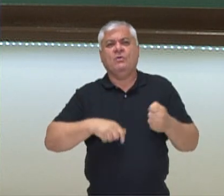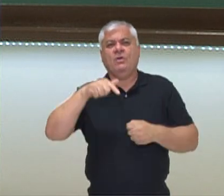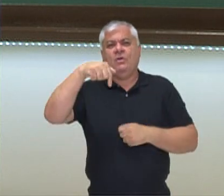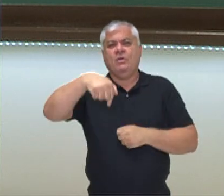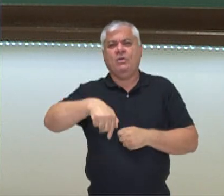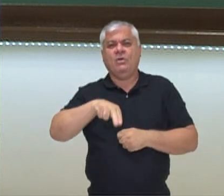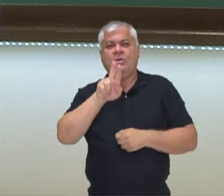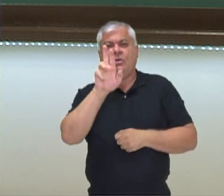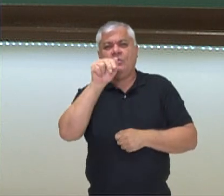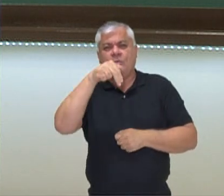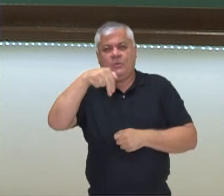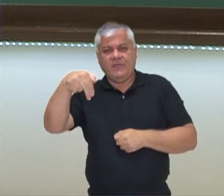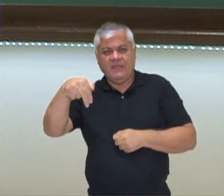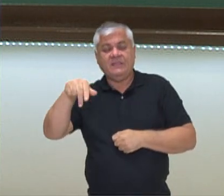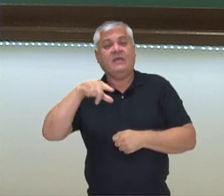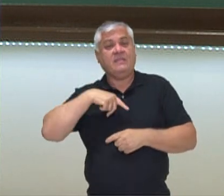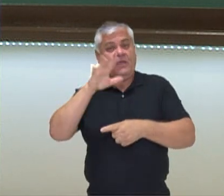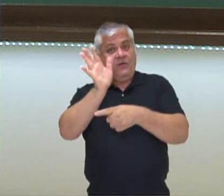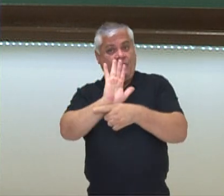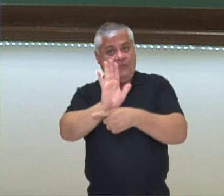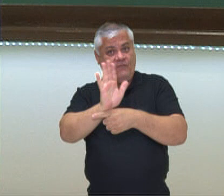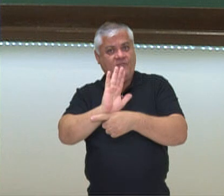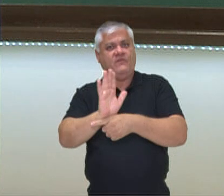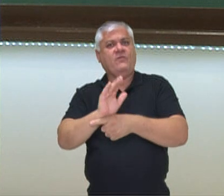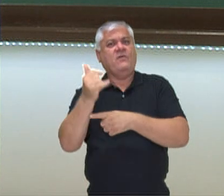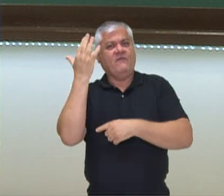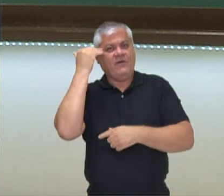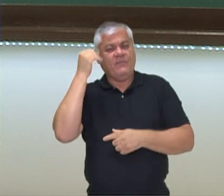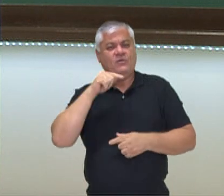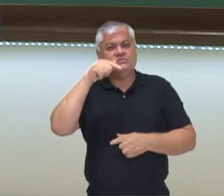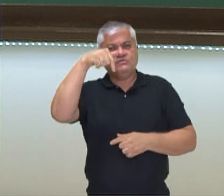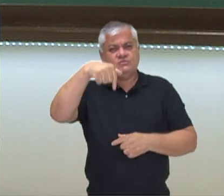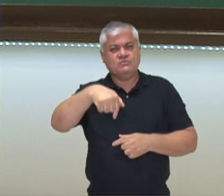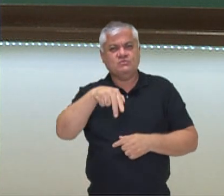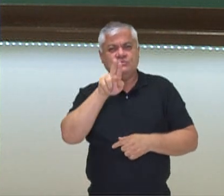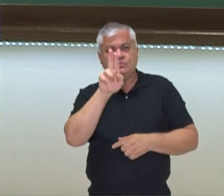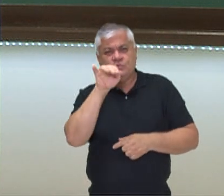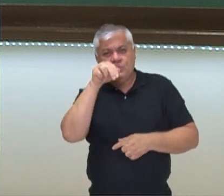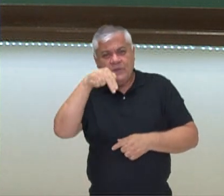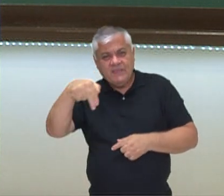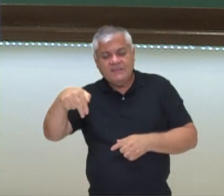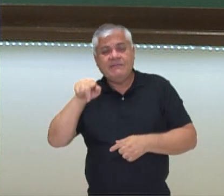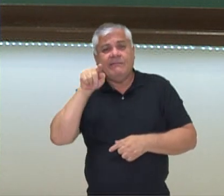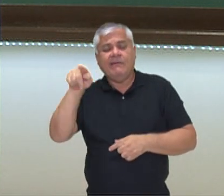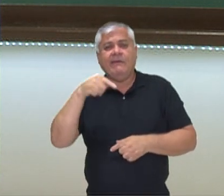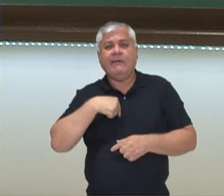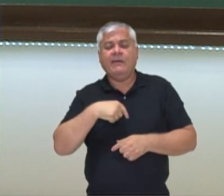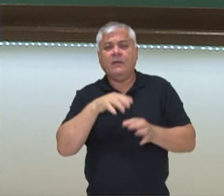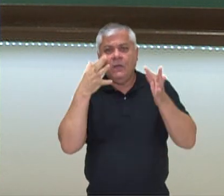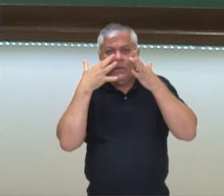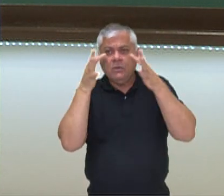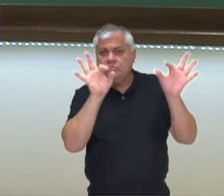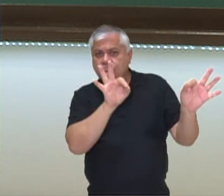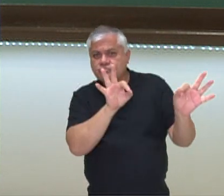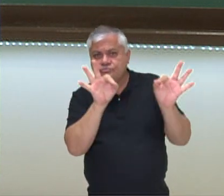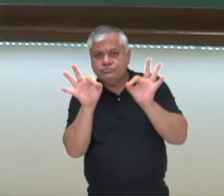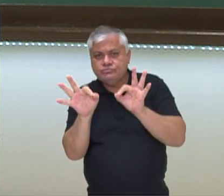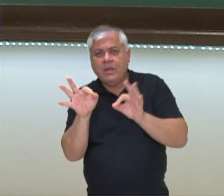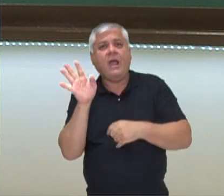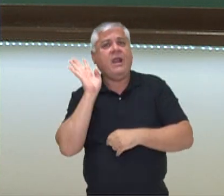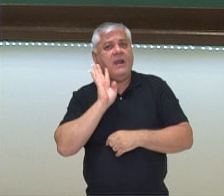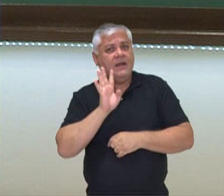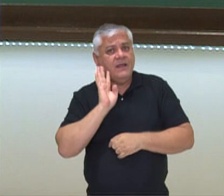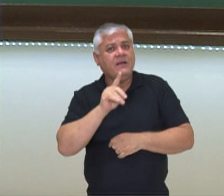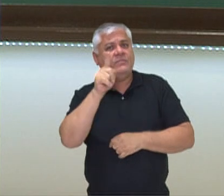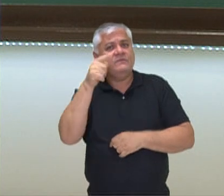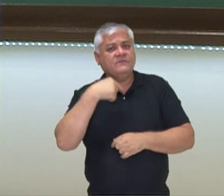O Queen tem um filme aí que está bombando, então recomendo que você assista. E mesmo se você não tiver assistido, você já pode